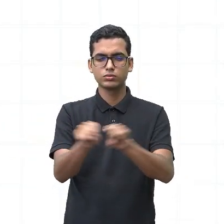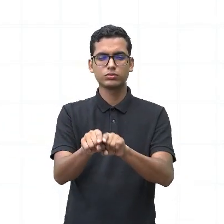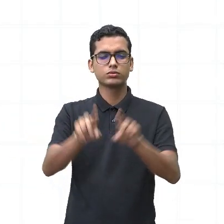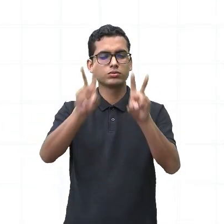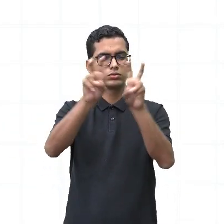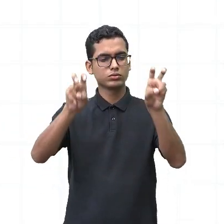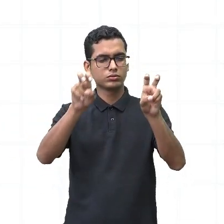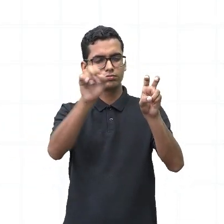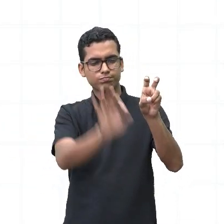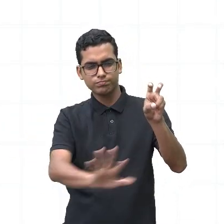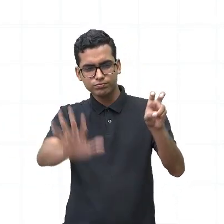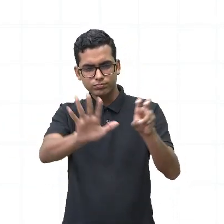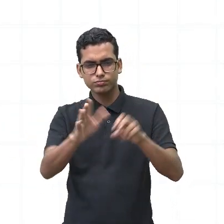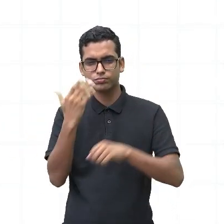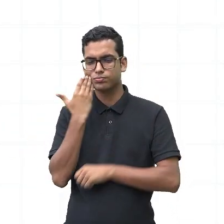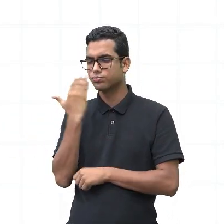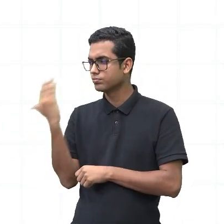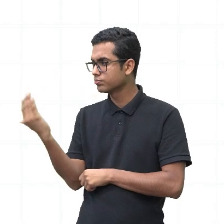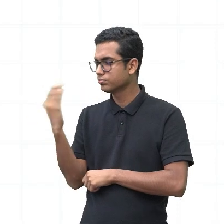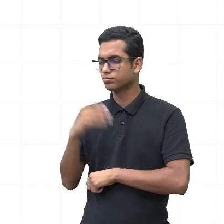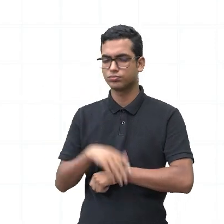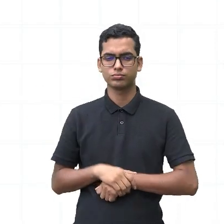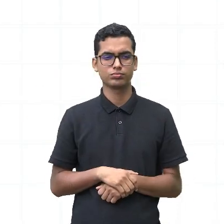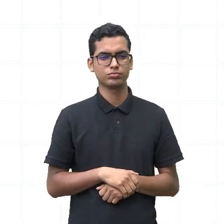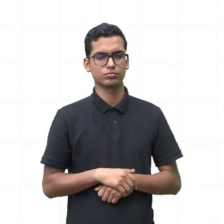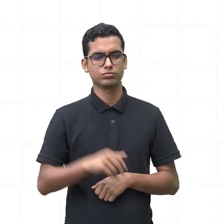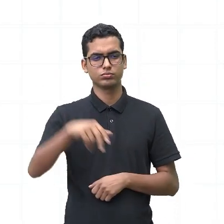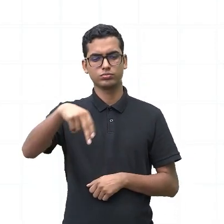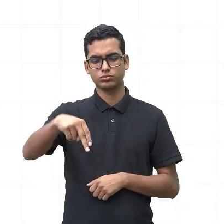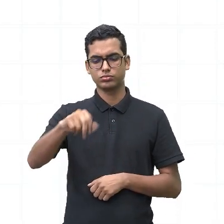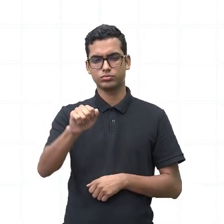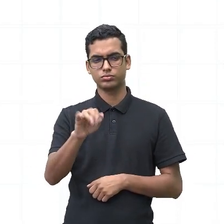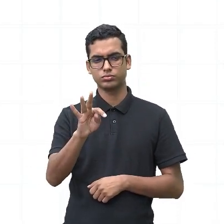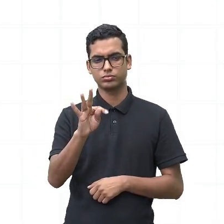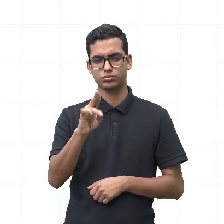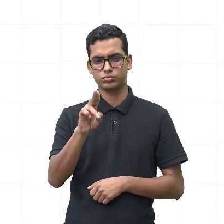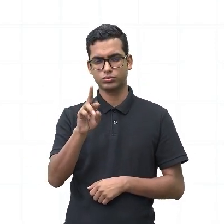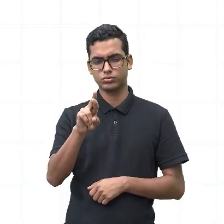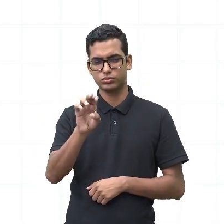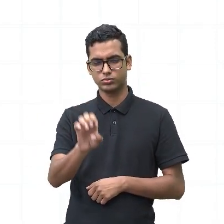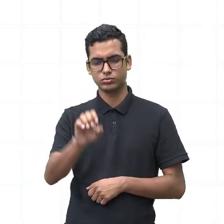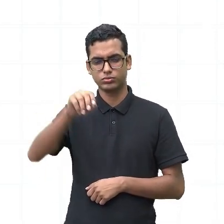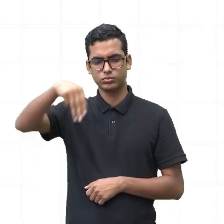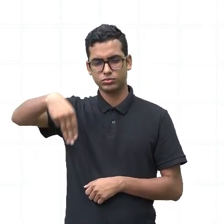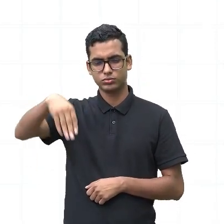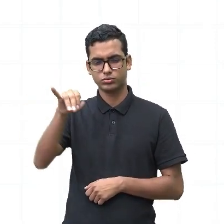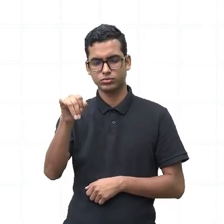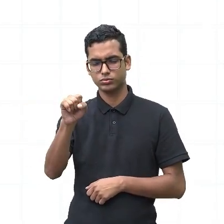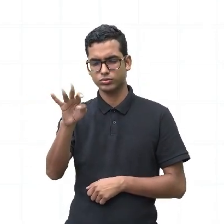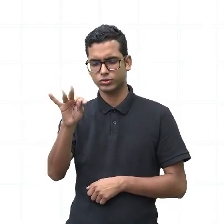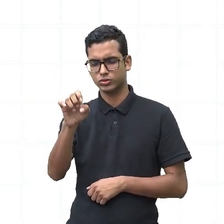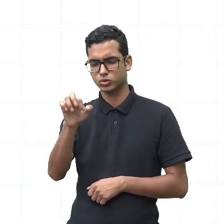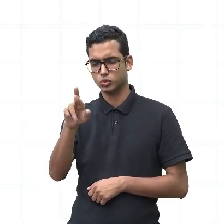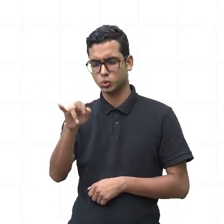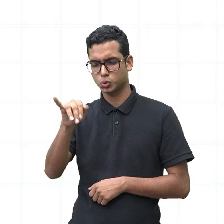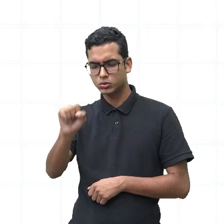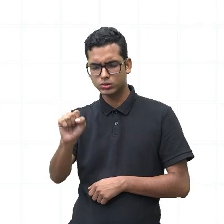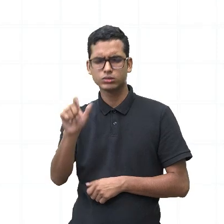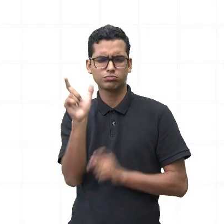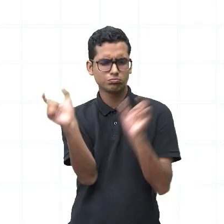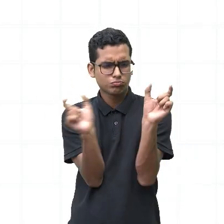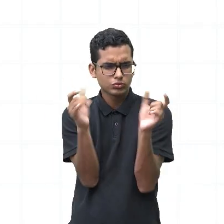Nature Mysteries, são os mistérios da natureza. Dá para traduzir porque é uma palavra cognata, são palavras cognatas. E eu tenho